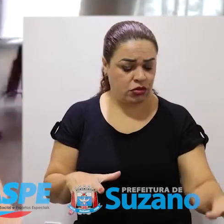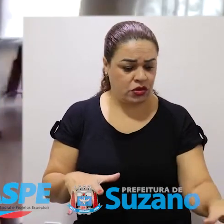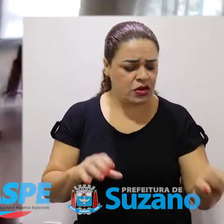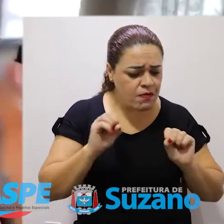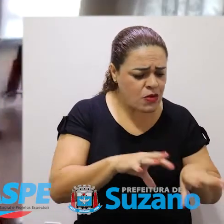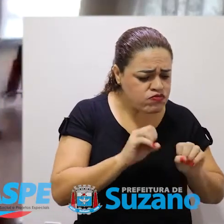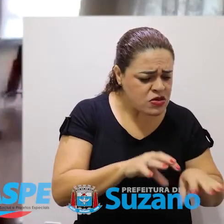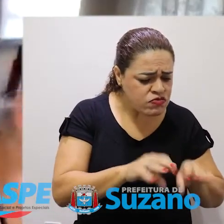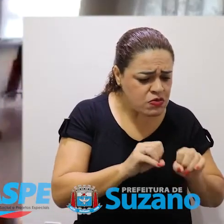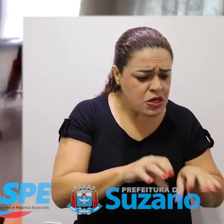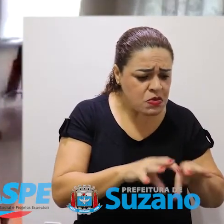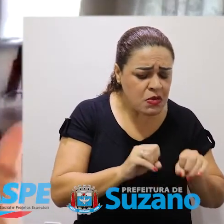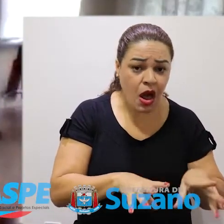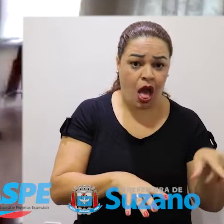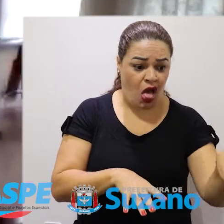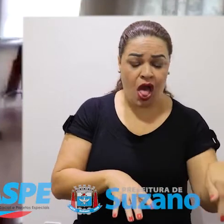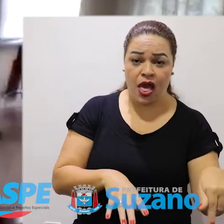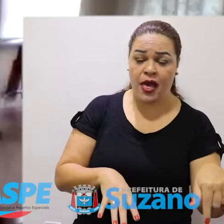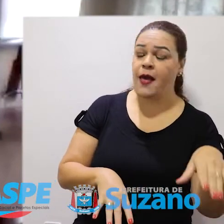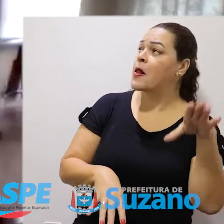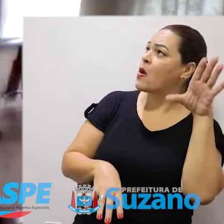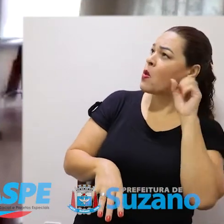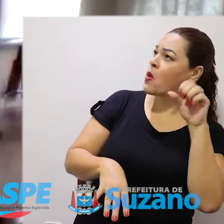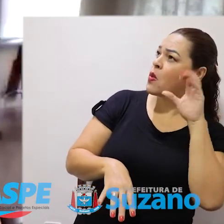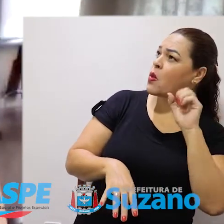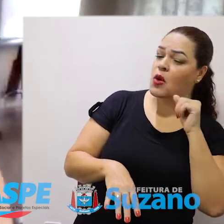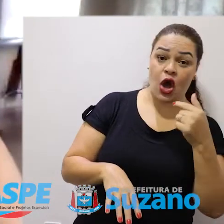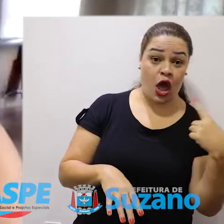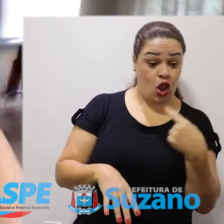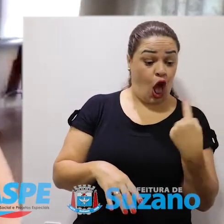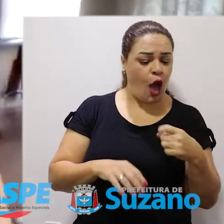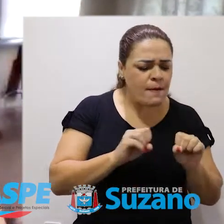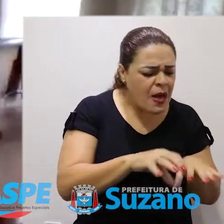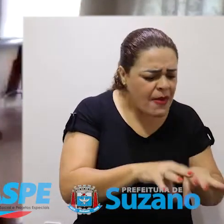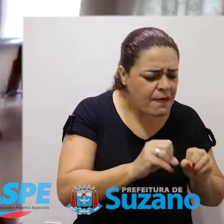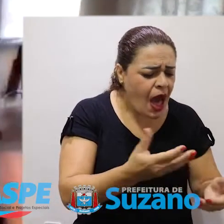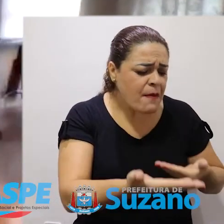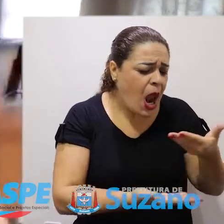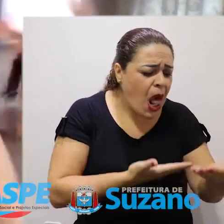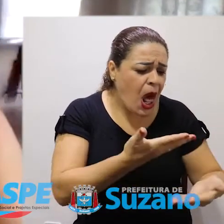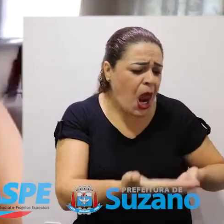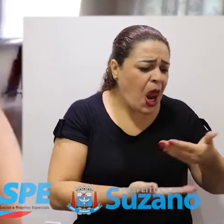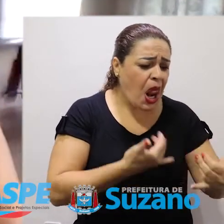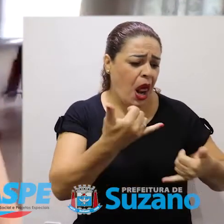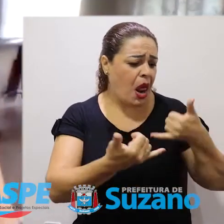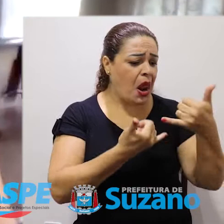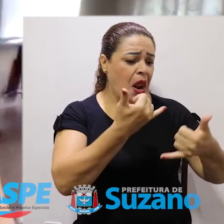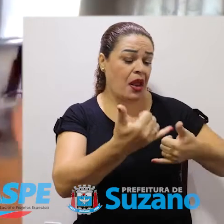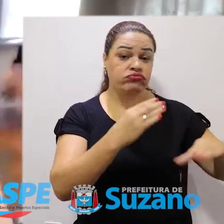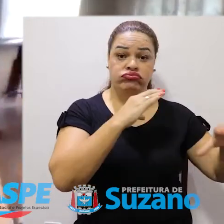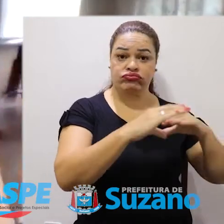uma criança pequena ouvinte, o que a gente faz com ela, né? A gente conversa, a gente brinca, a gente